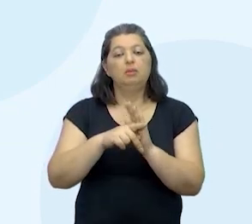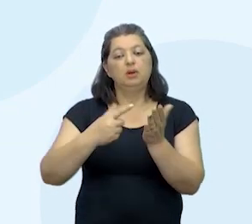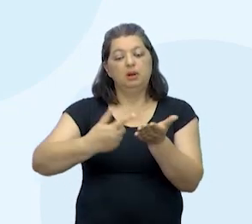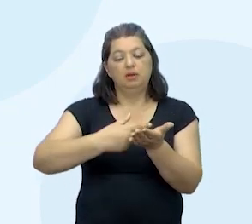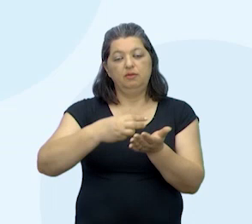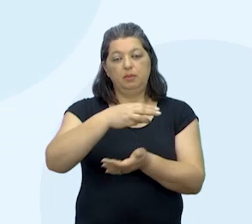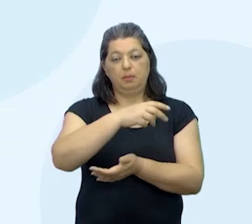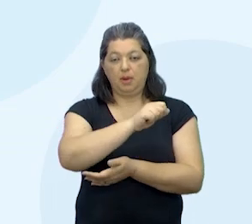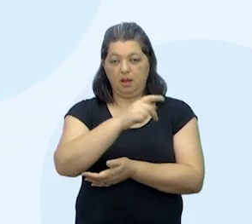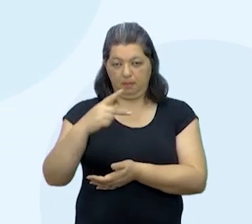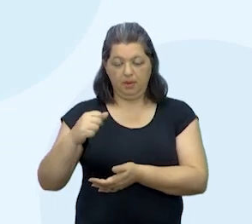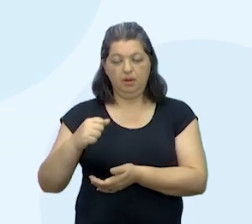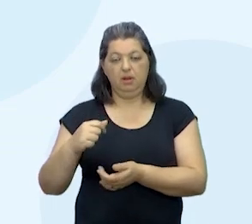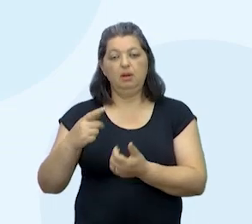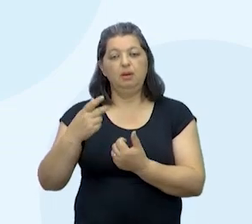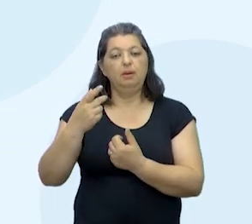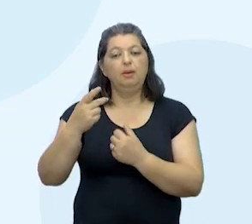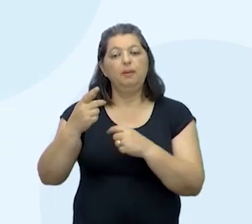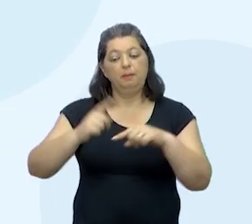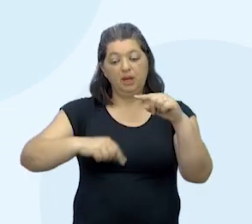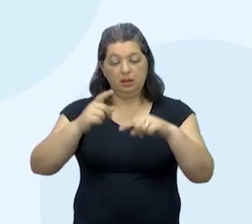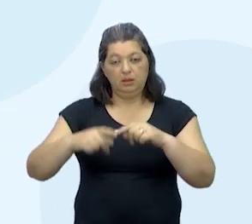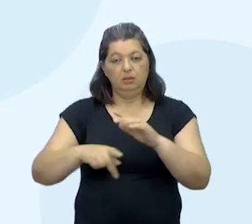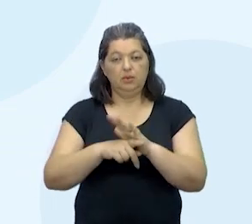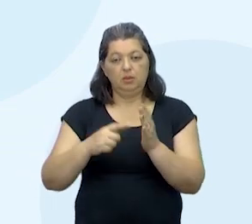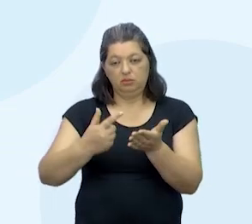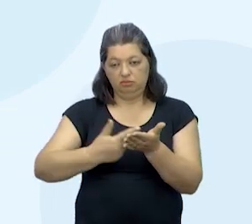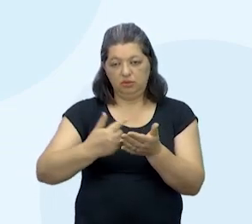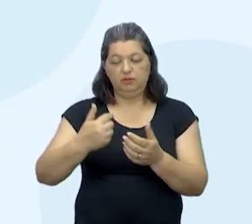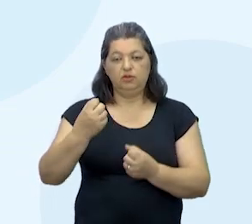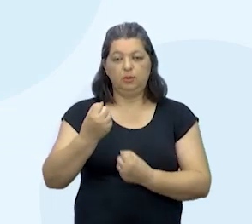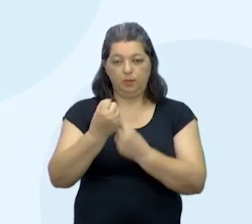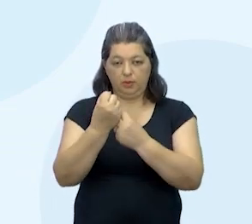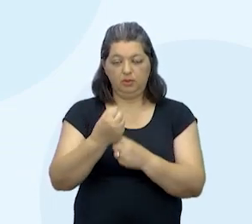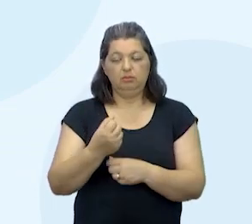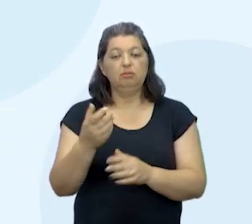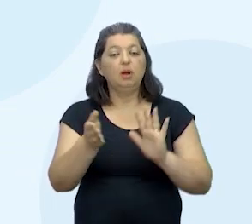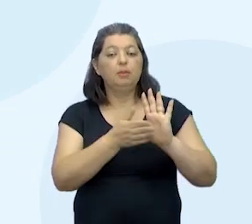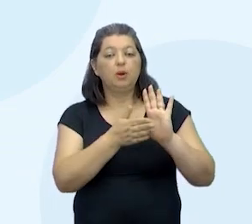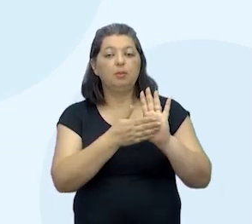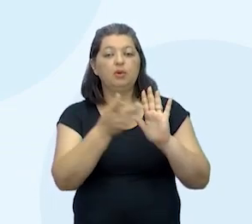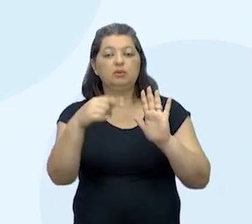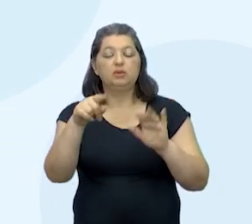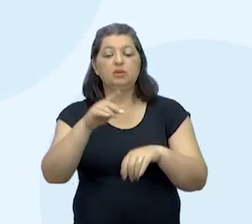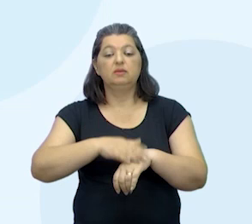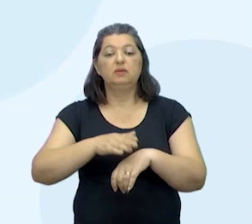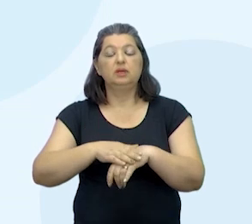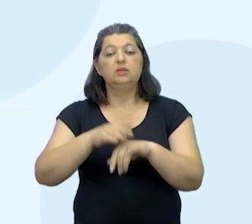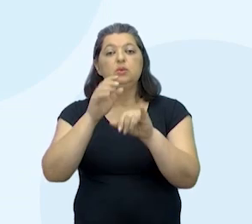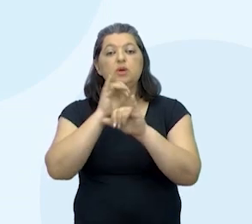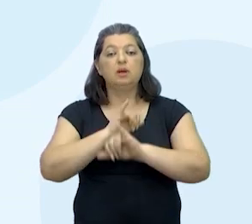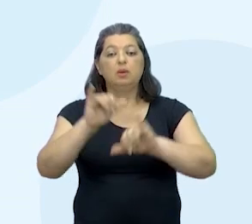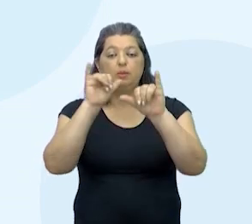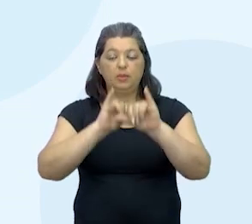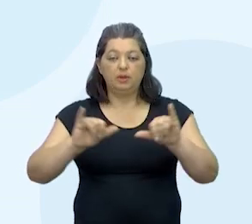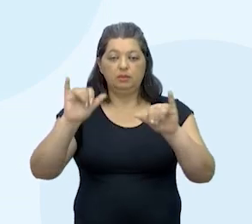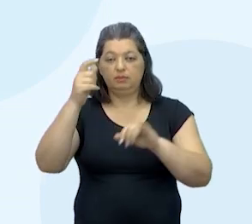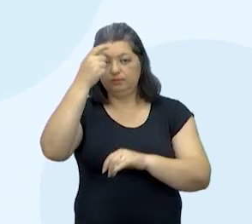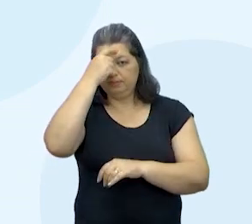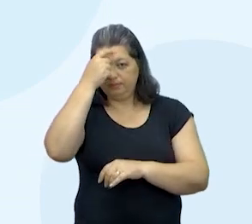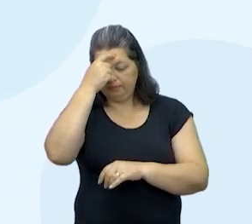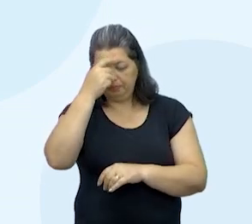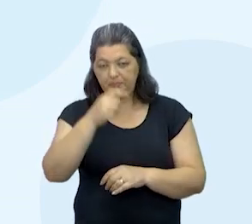que é o nosso material de apoio, ele propõe aí que vocês aí realizem na escola uma campanha de